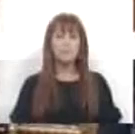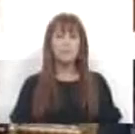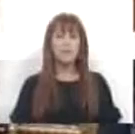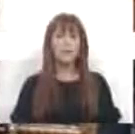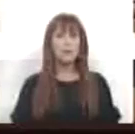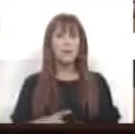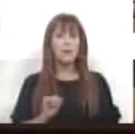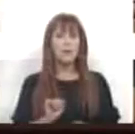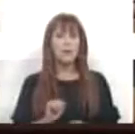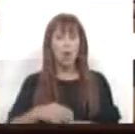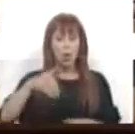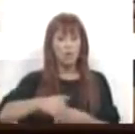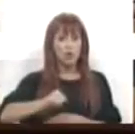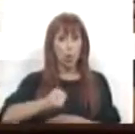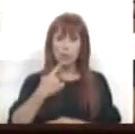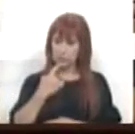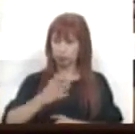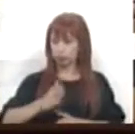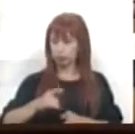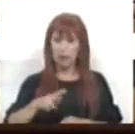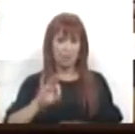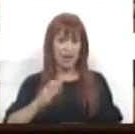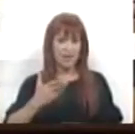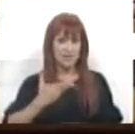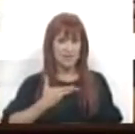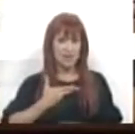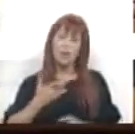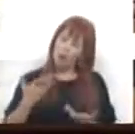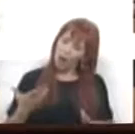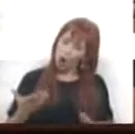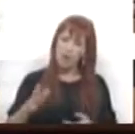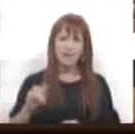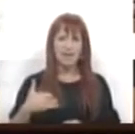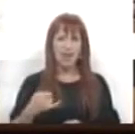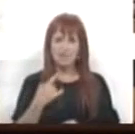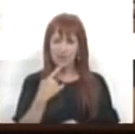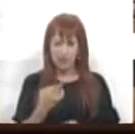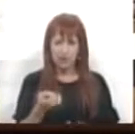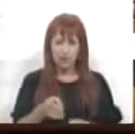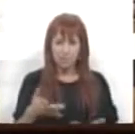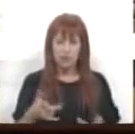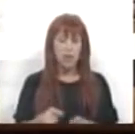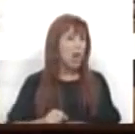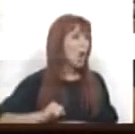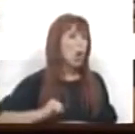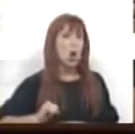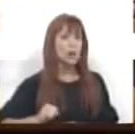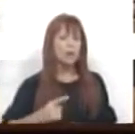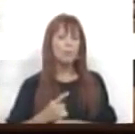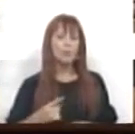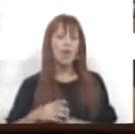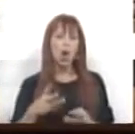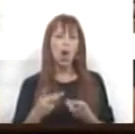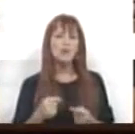O voto contra, já anunciado por PSD e agora por CDS, é contra porque